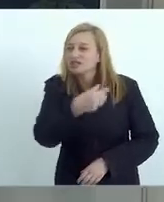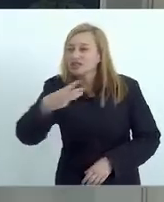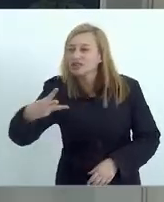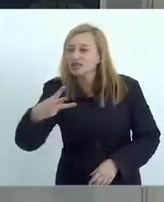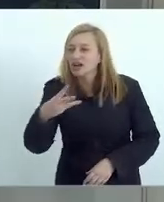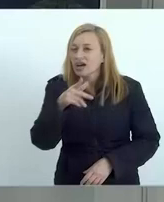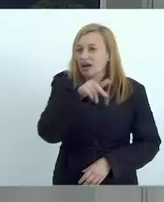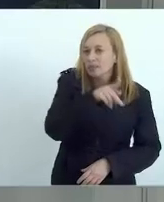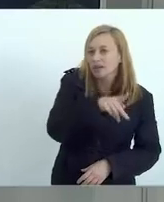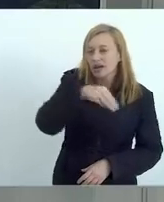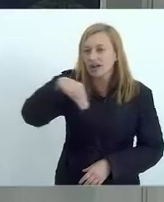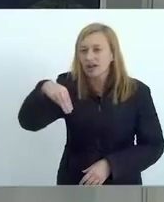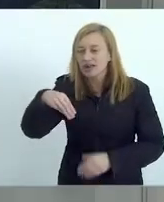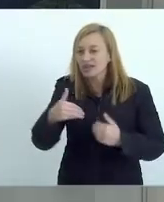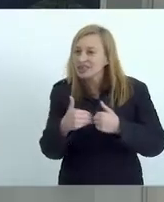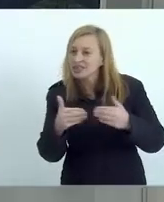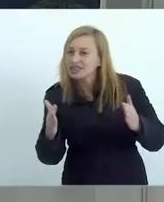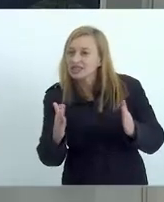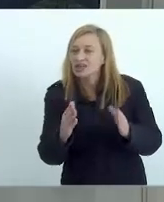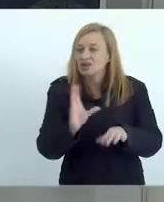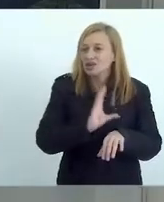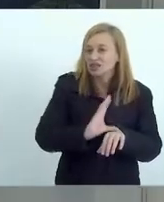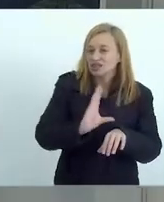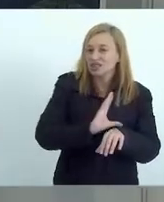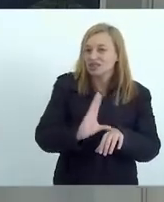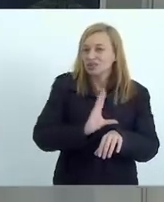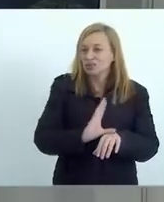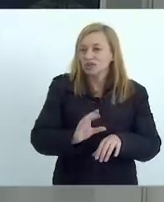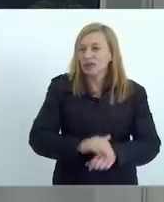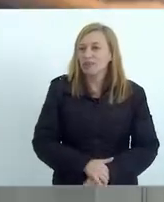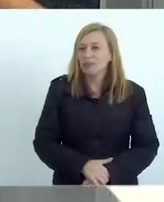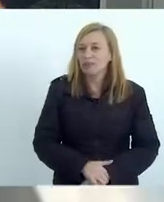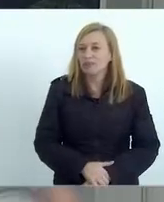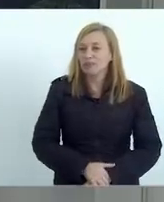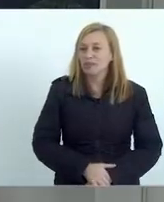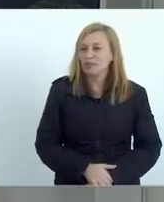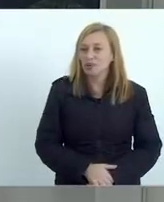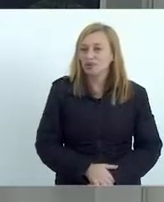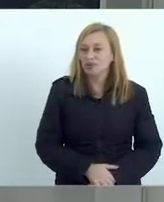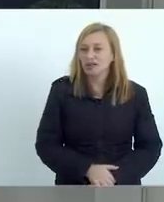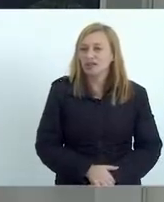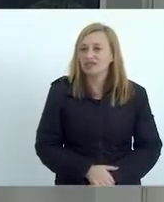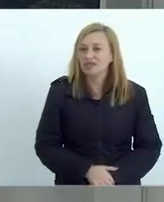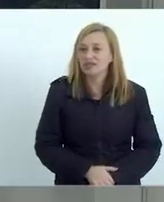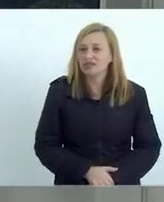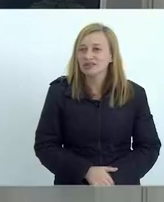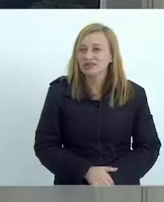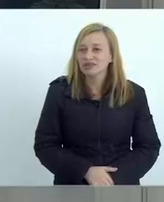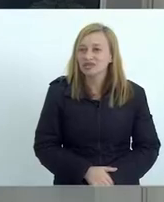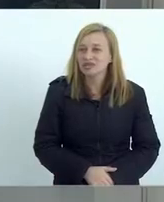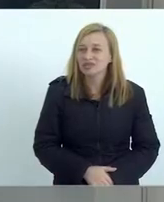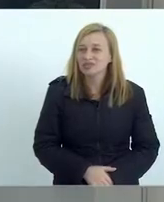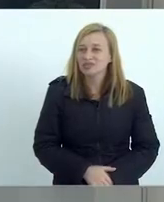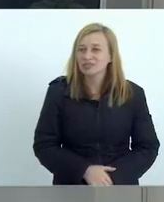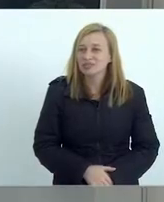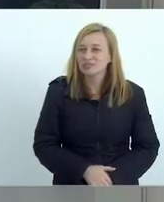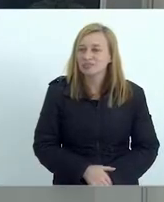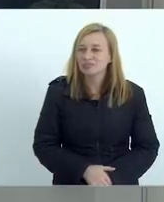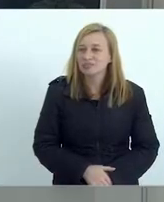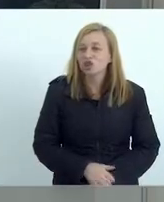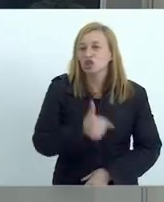a PM abre concurso Ah e assim que vira o ano e